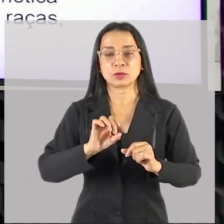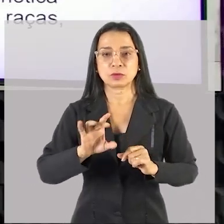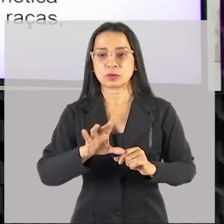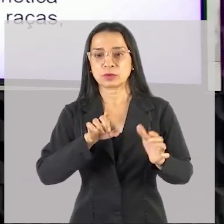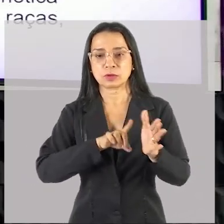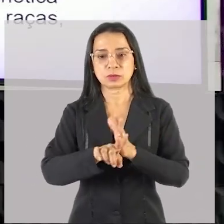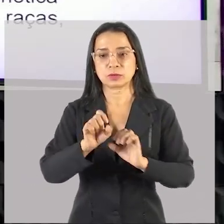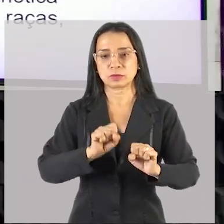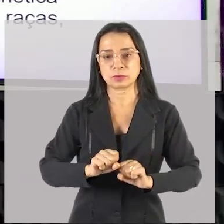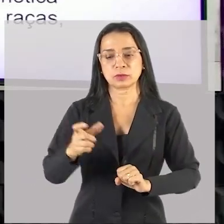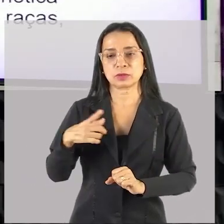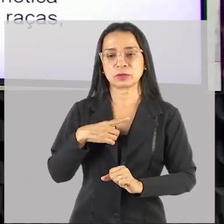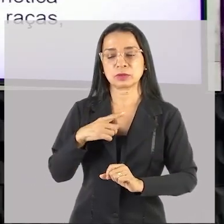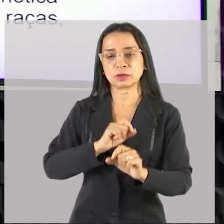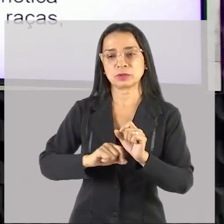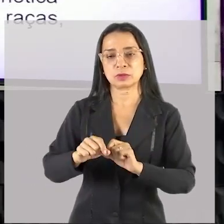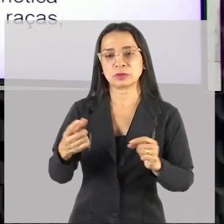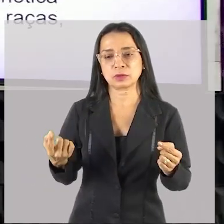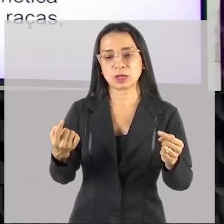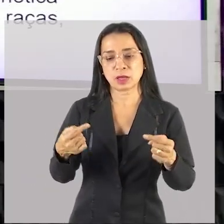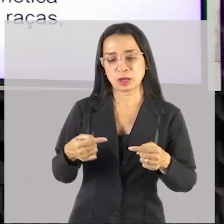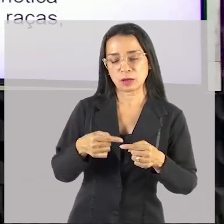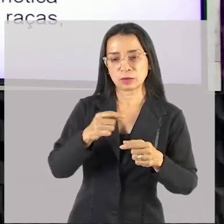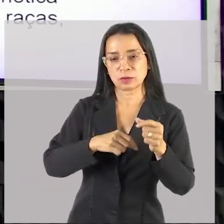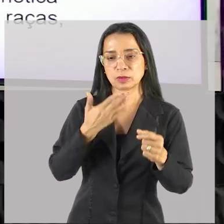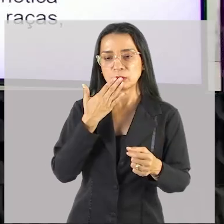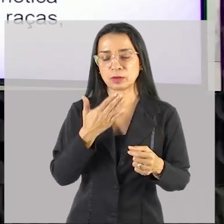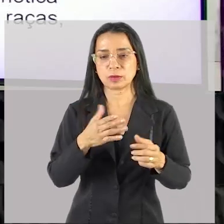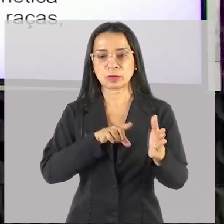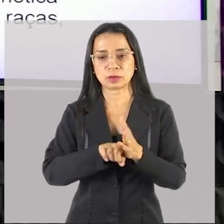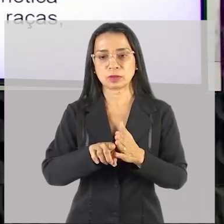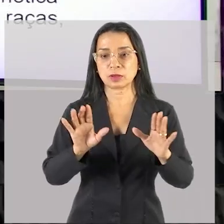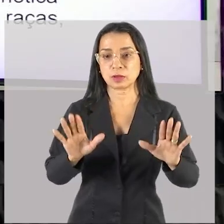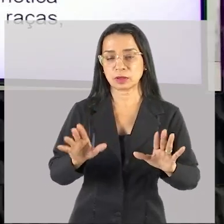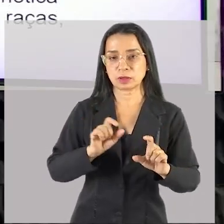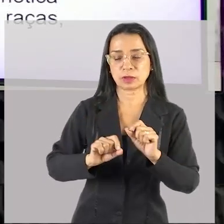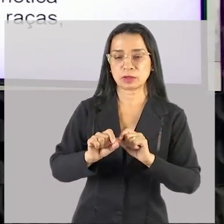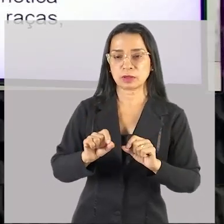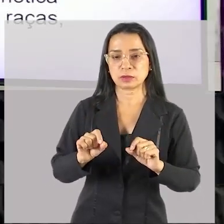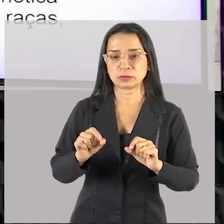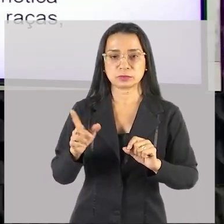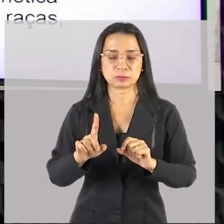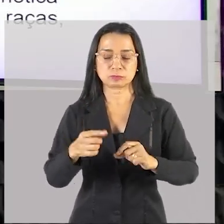descartar. Letra E. Para Aristóteles, os escravos eram prisioneiros de guerra,